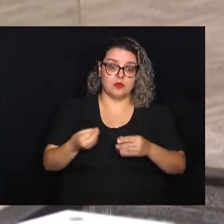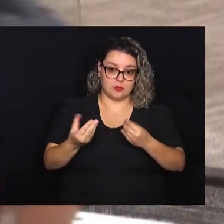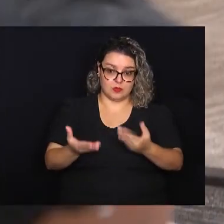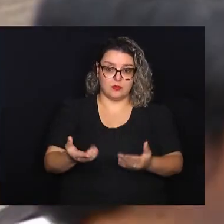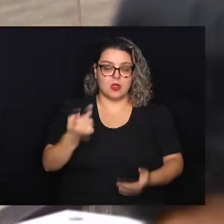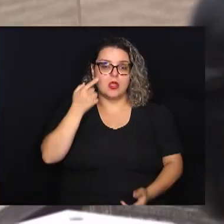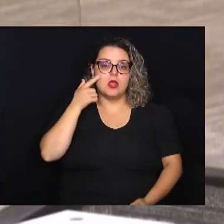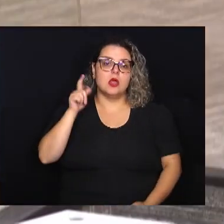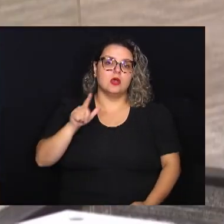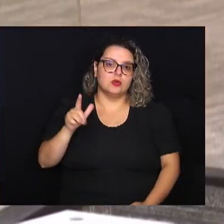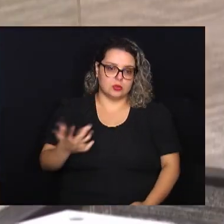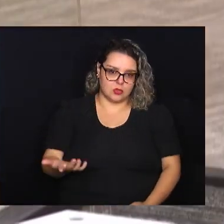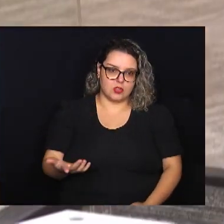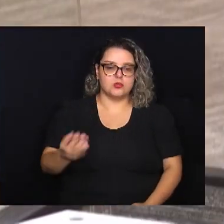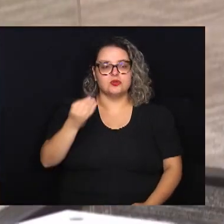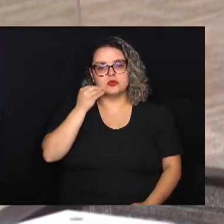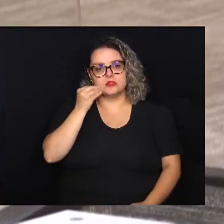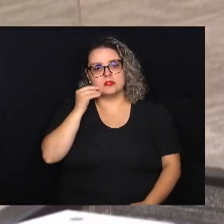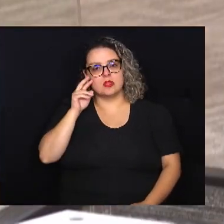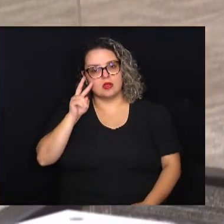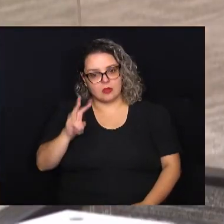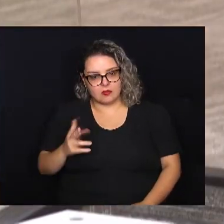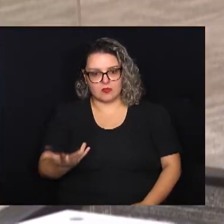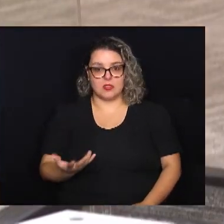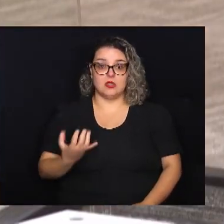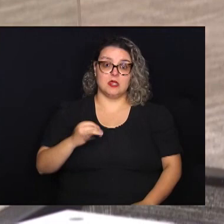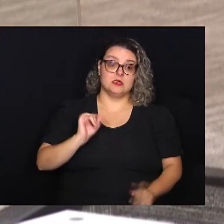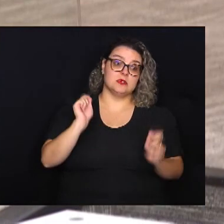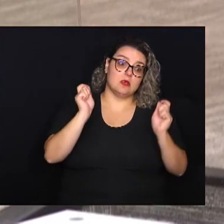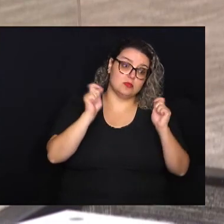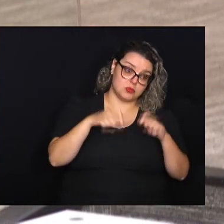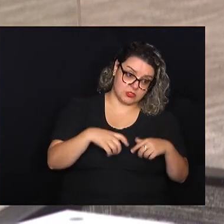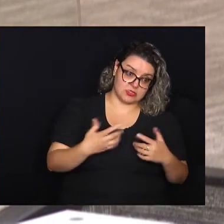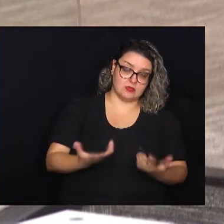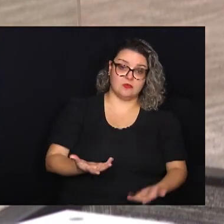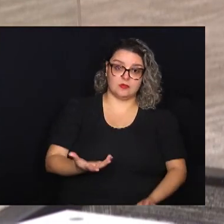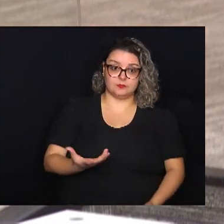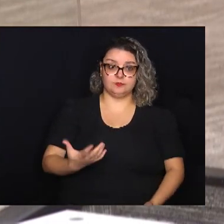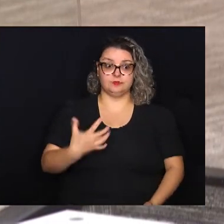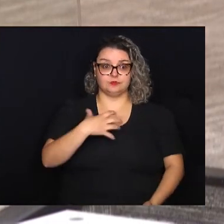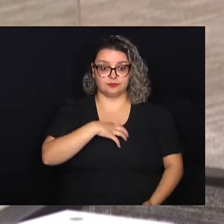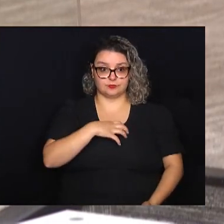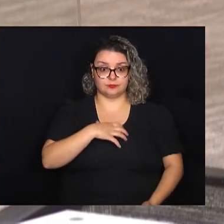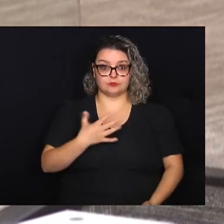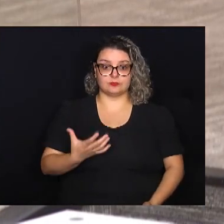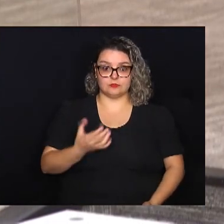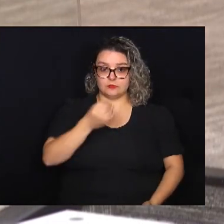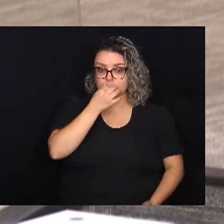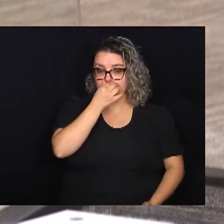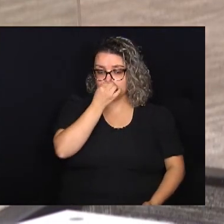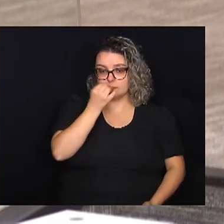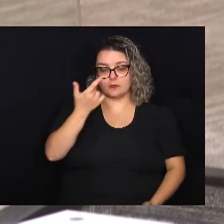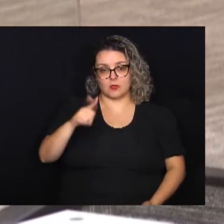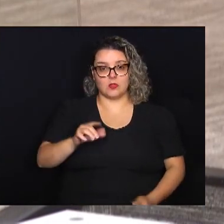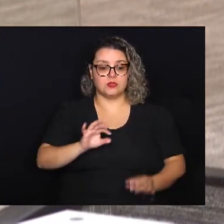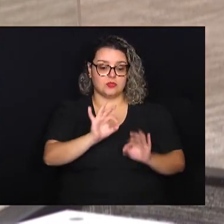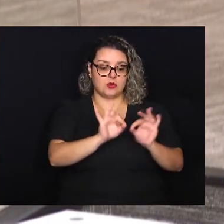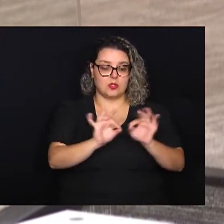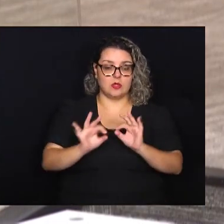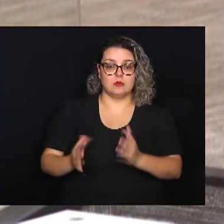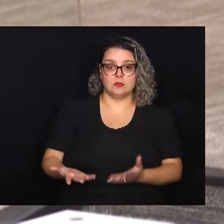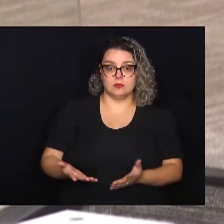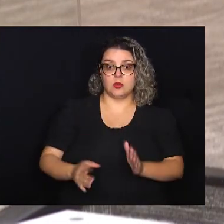é evidente que a gente tem que tentar ver se é se há condições para que a gente possa continuar com esse projeto Mas